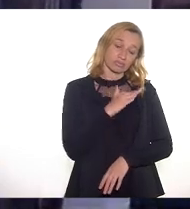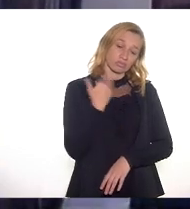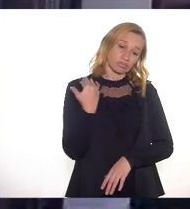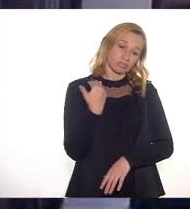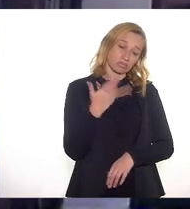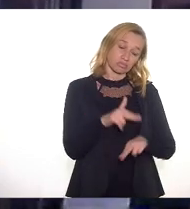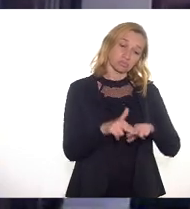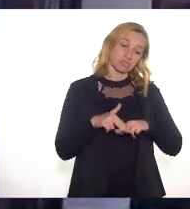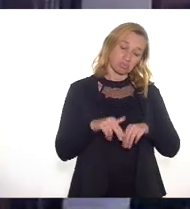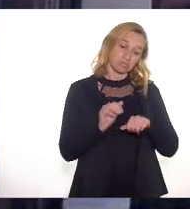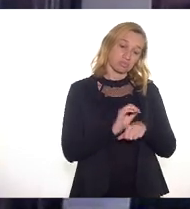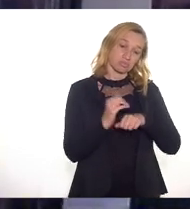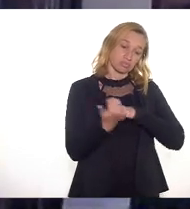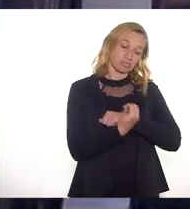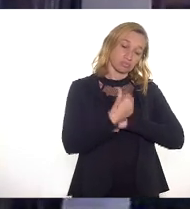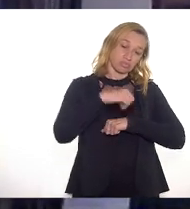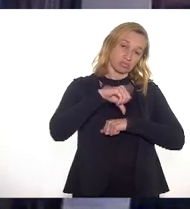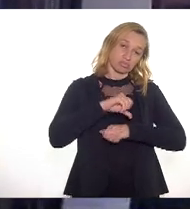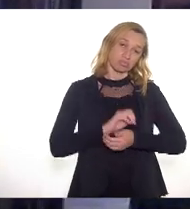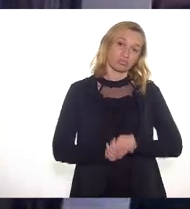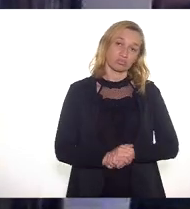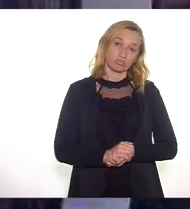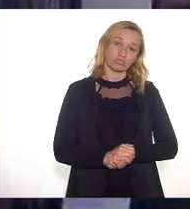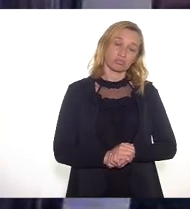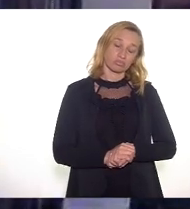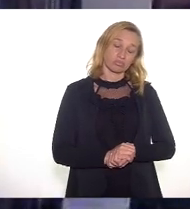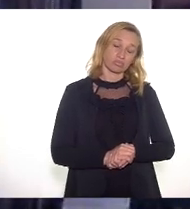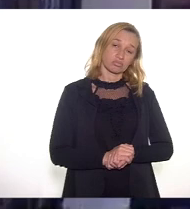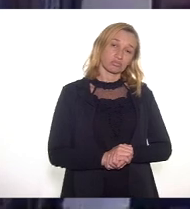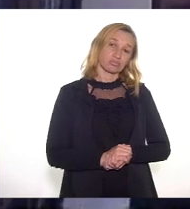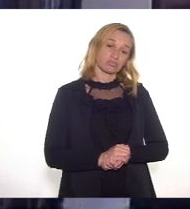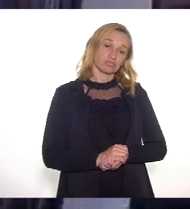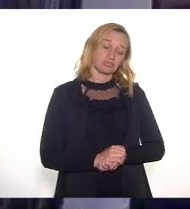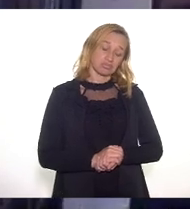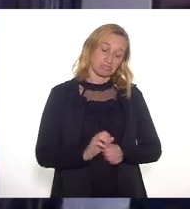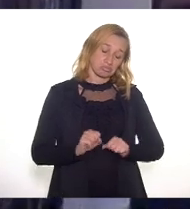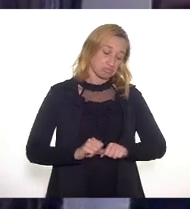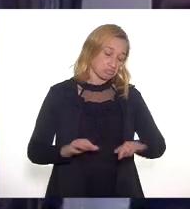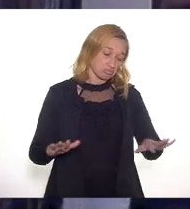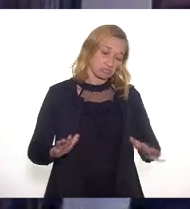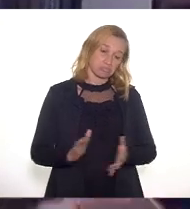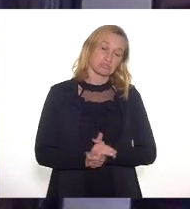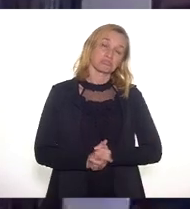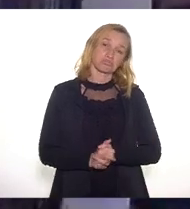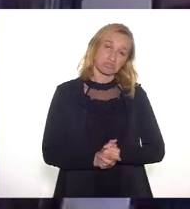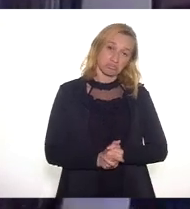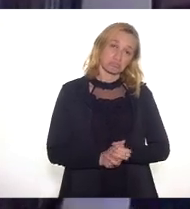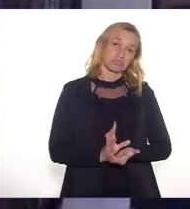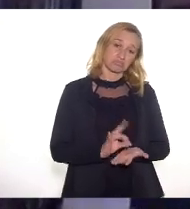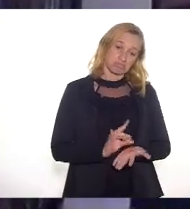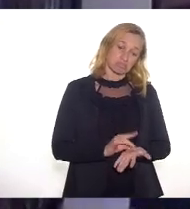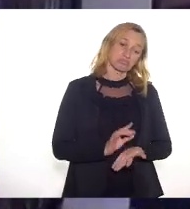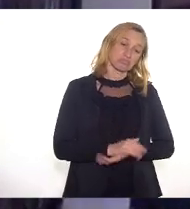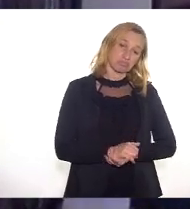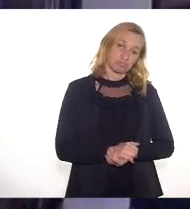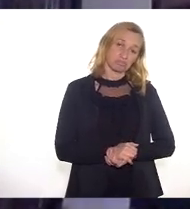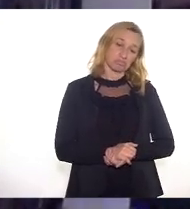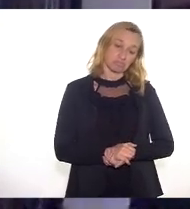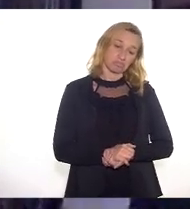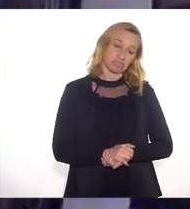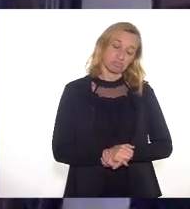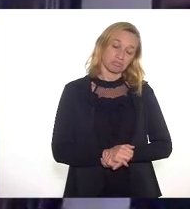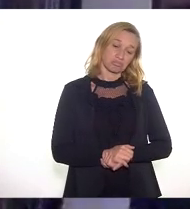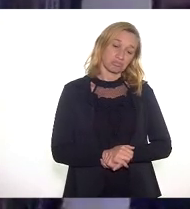da existência dessa desgraça pandêmica. Essa que é a verdade. Então, é um